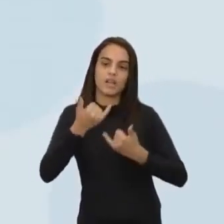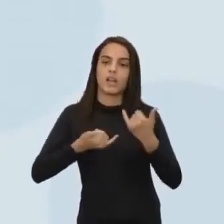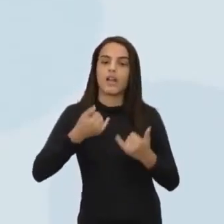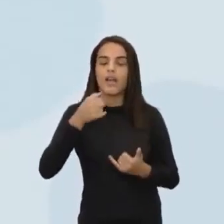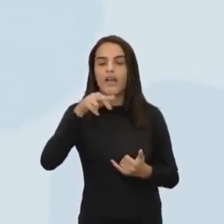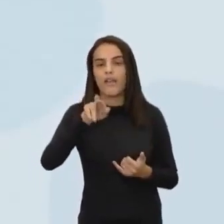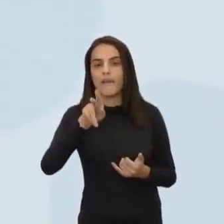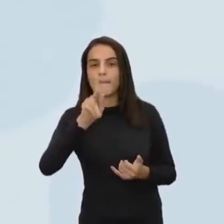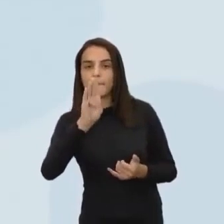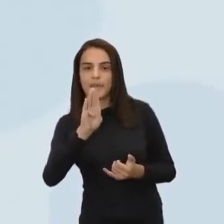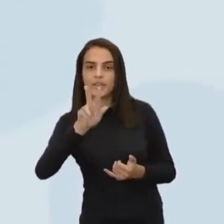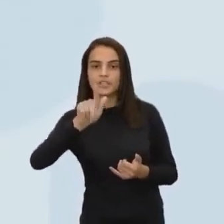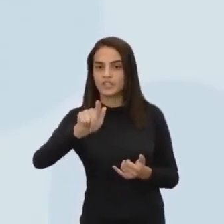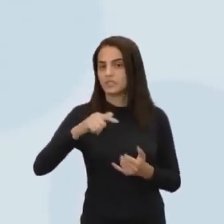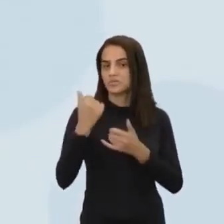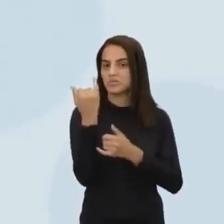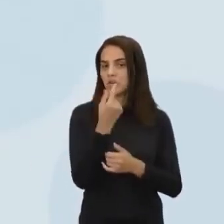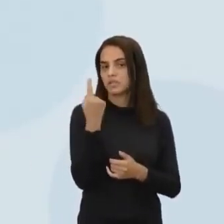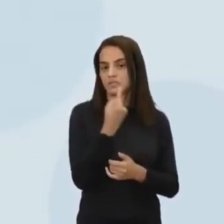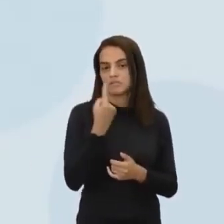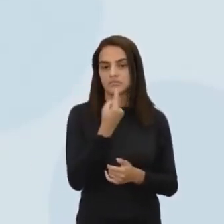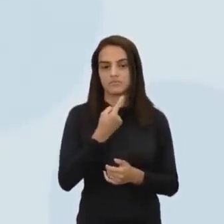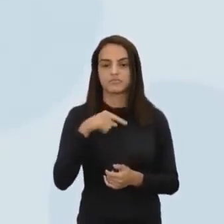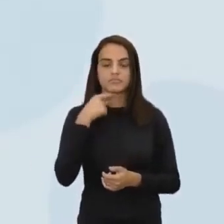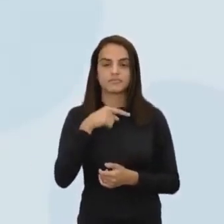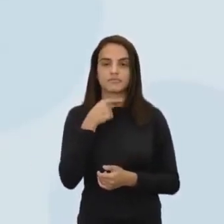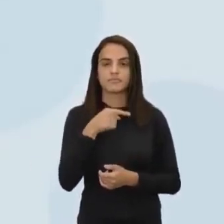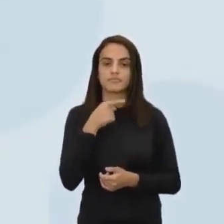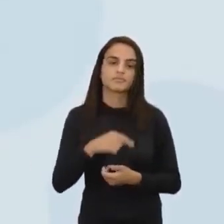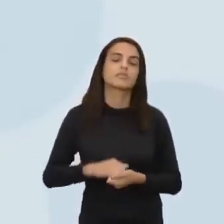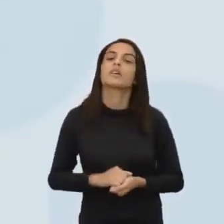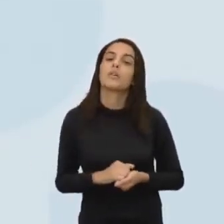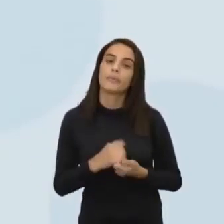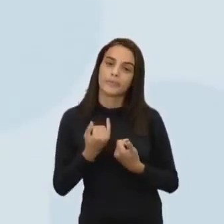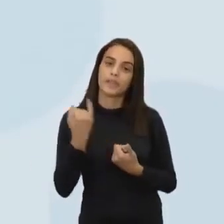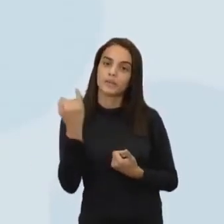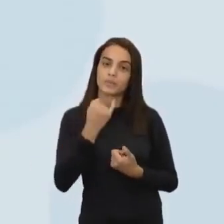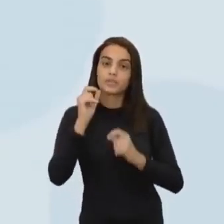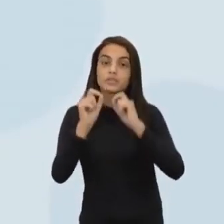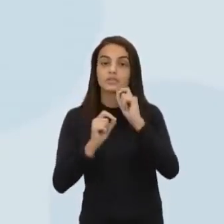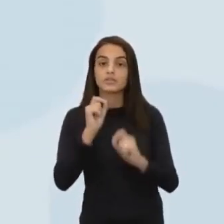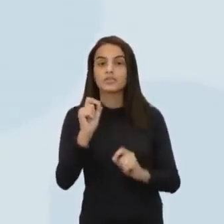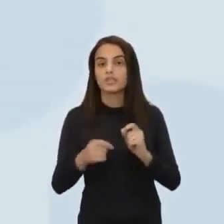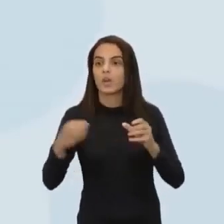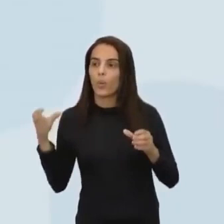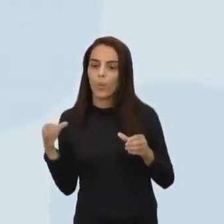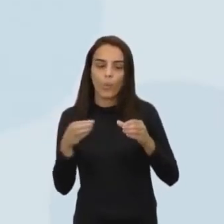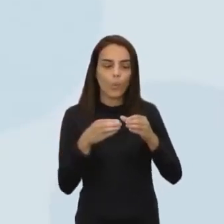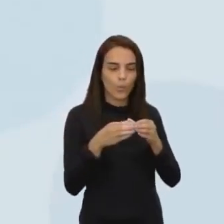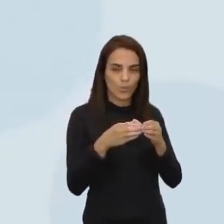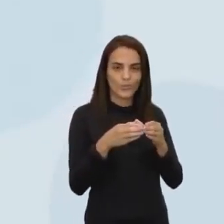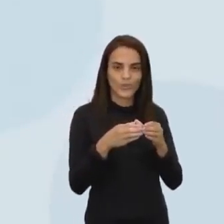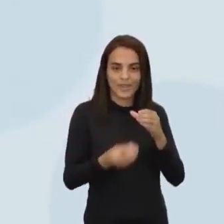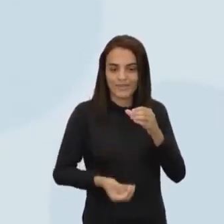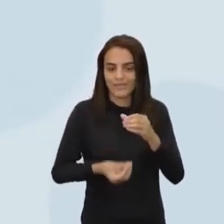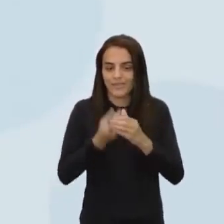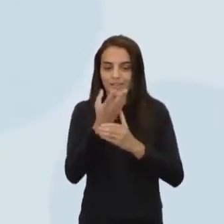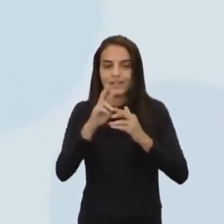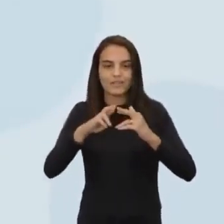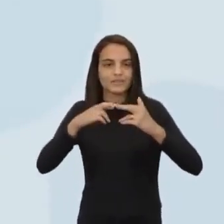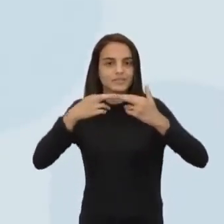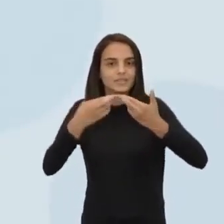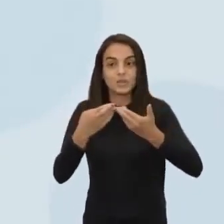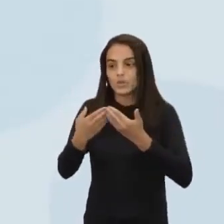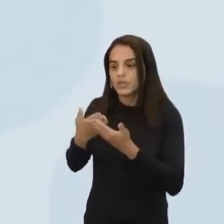alguns livros-jogo, mas o ideal é você pegar uma aventura e começar com uma galera. E aí você cria uma rede de